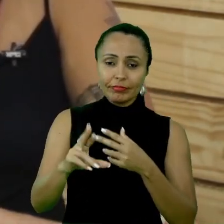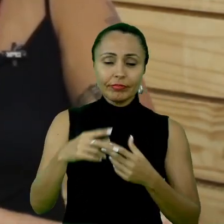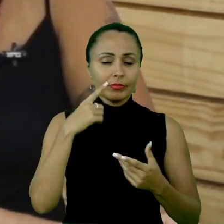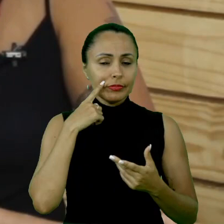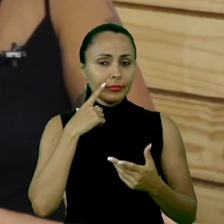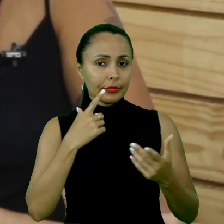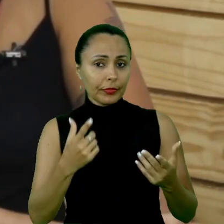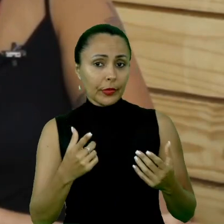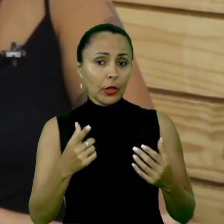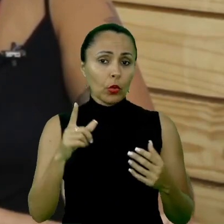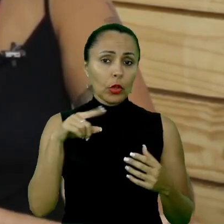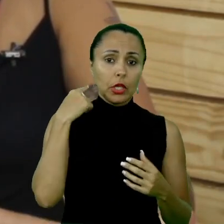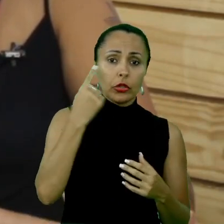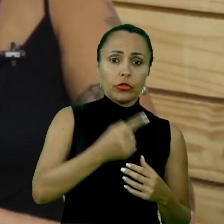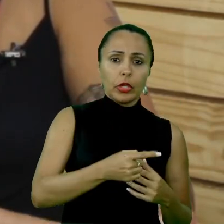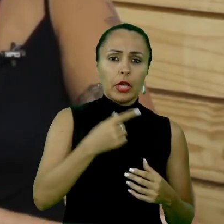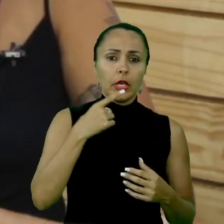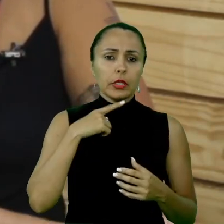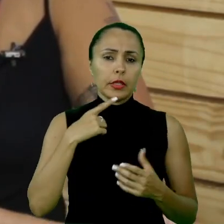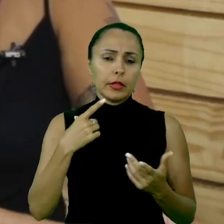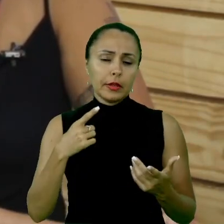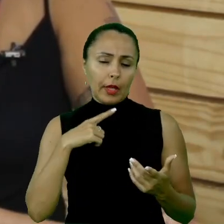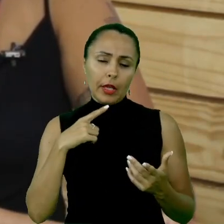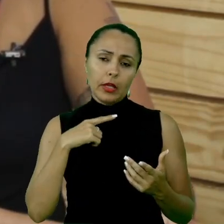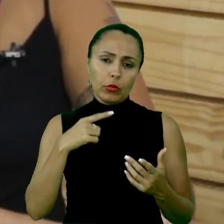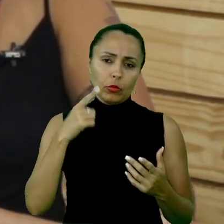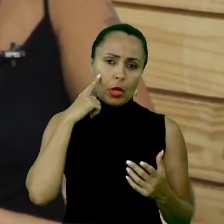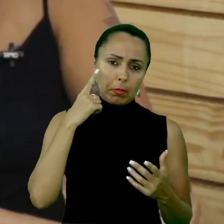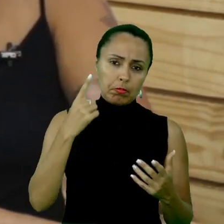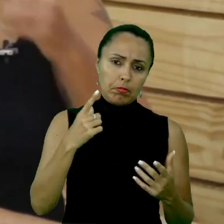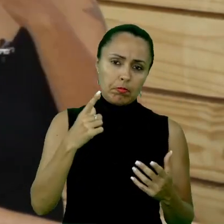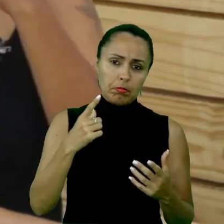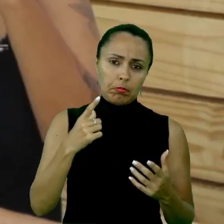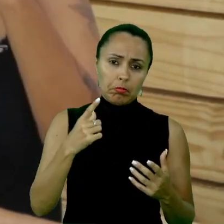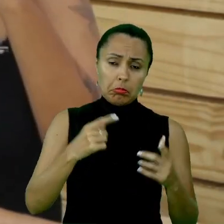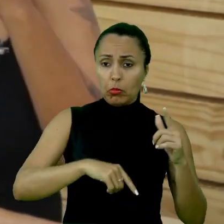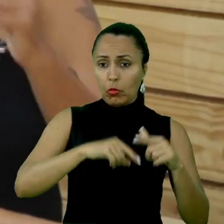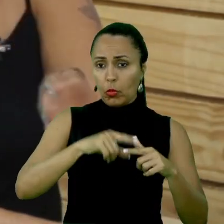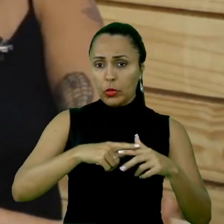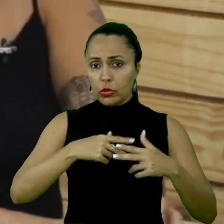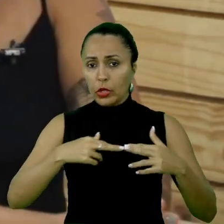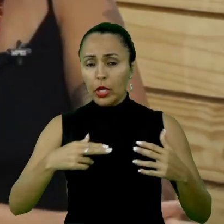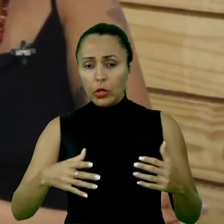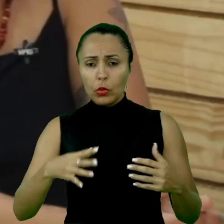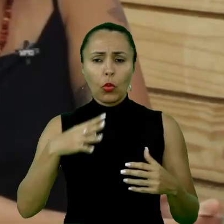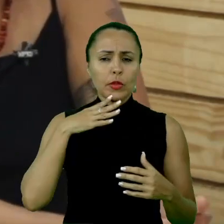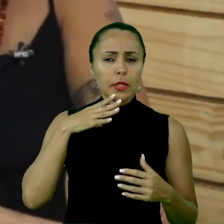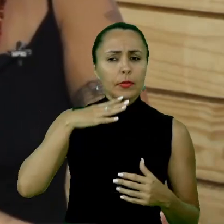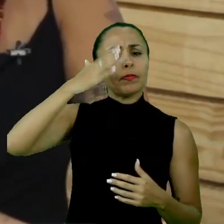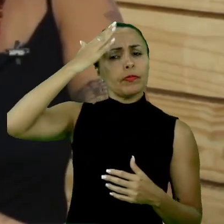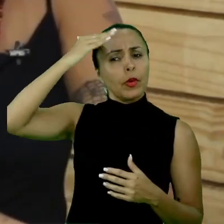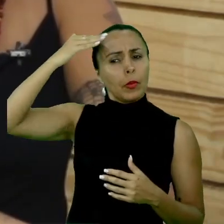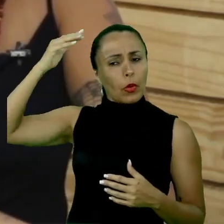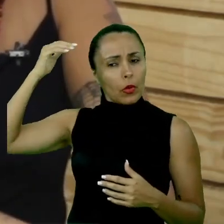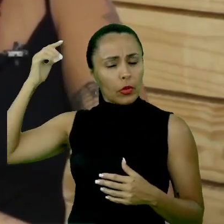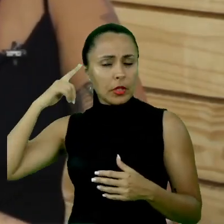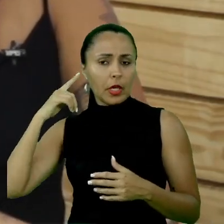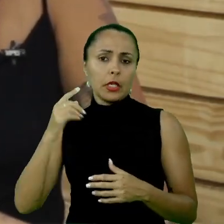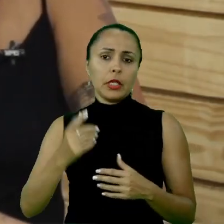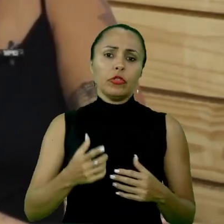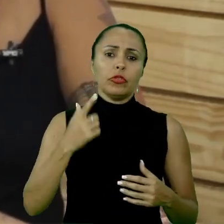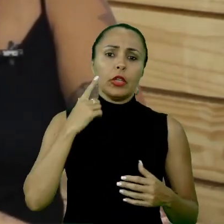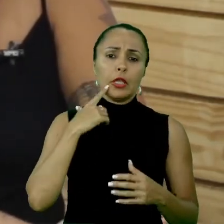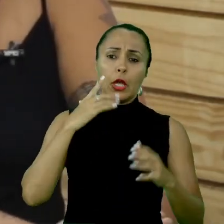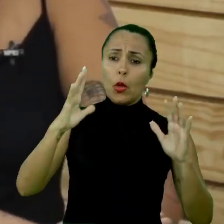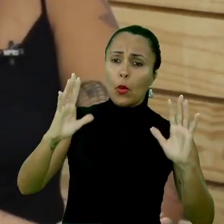releitura, é quando a gente pega uma obra, uma peça que já é muito conhecida e a gente cria uma homenagem, a